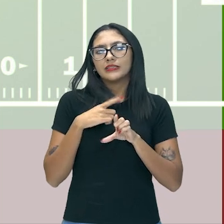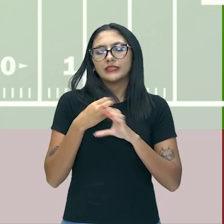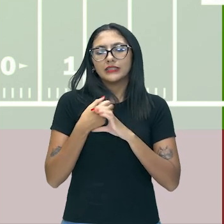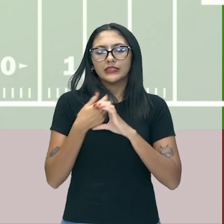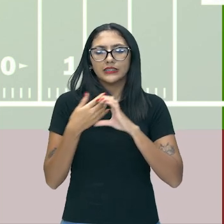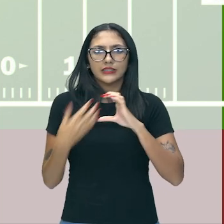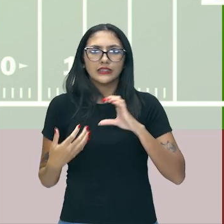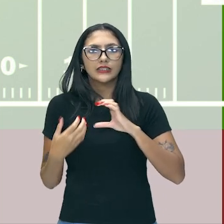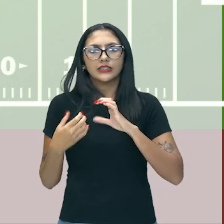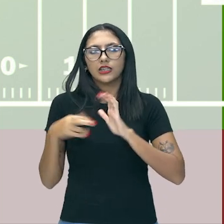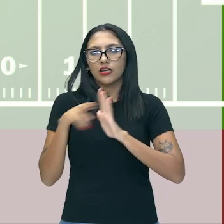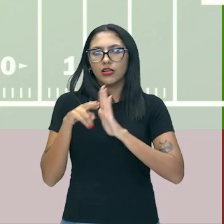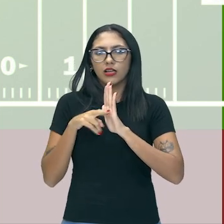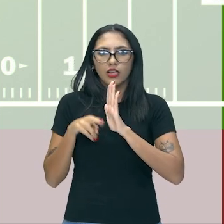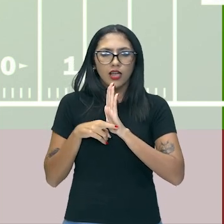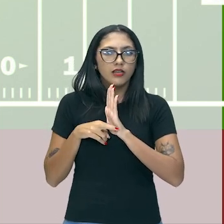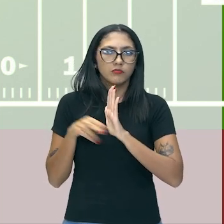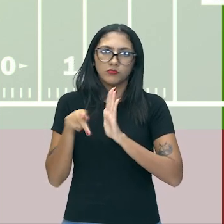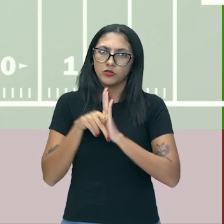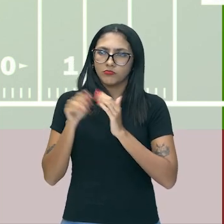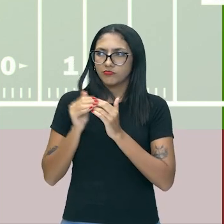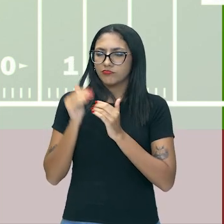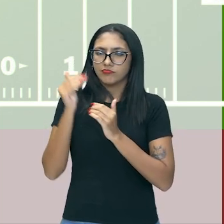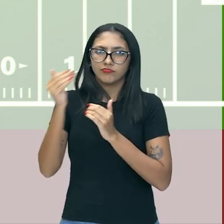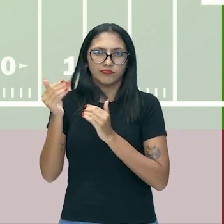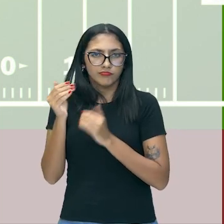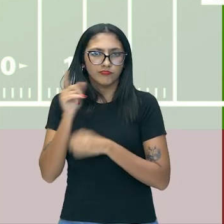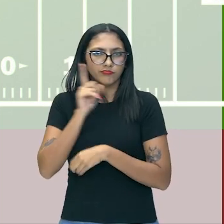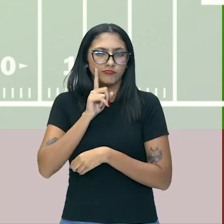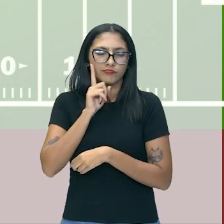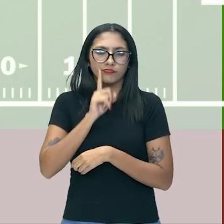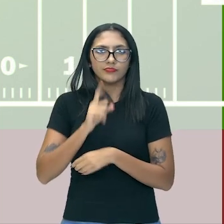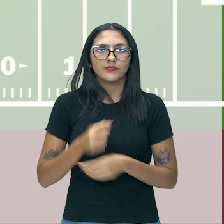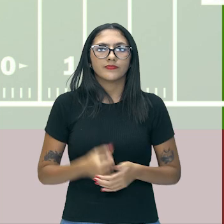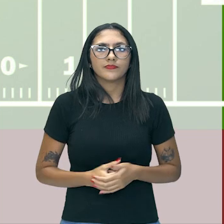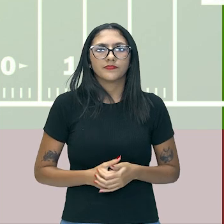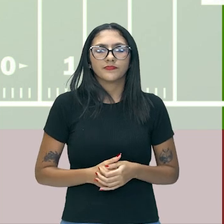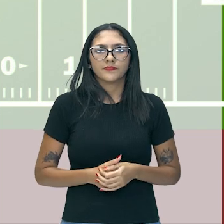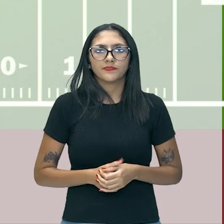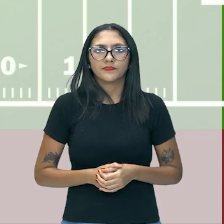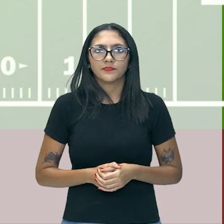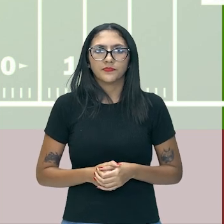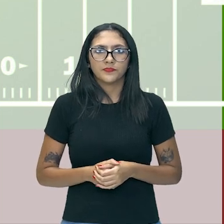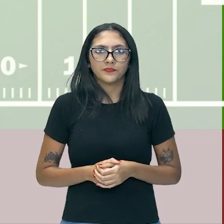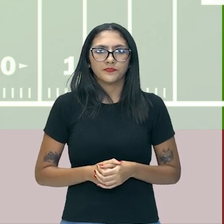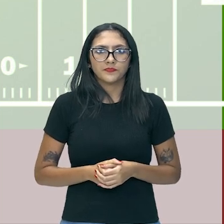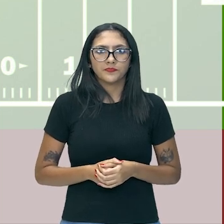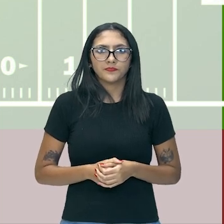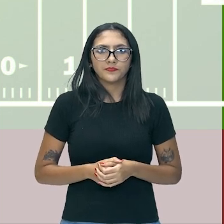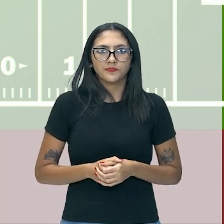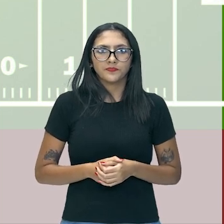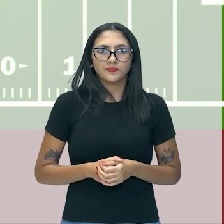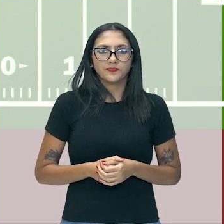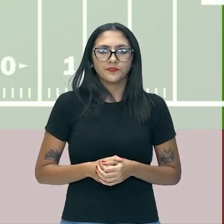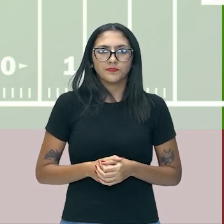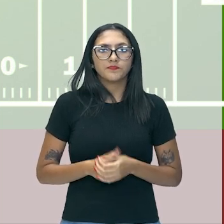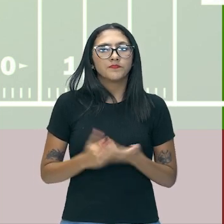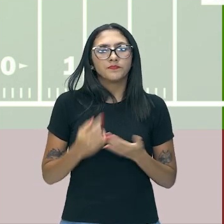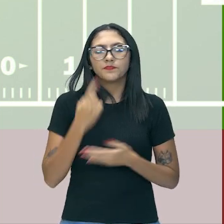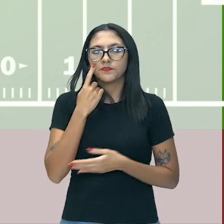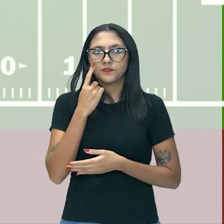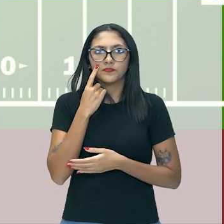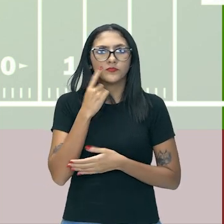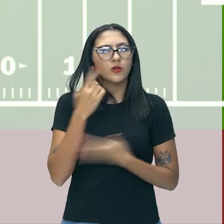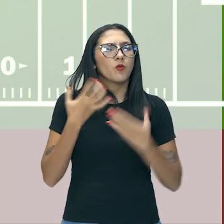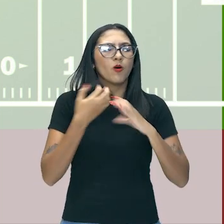próprias, né, dentro dessa modalidade. Então, vamos lá ver quais são